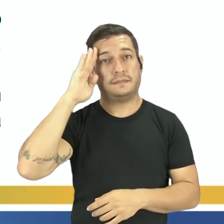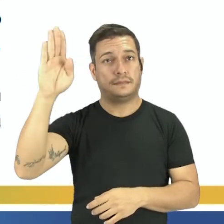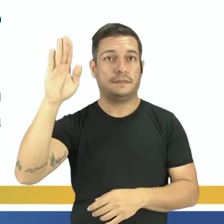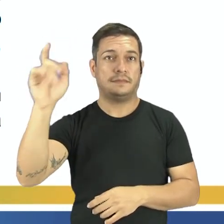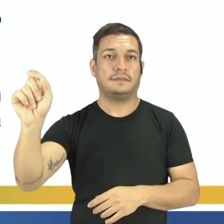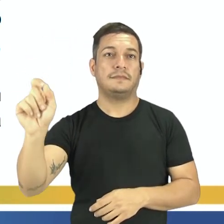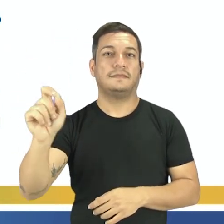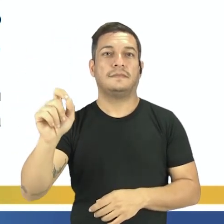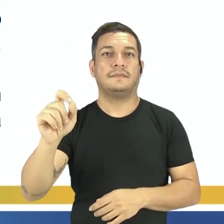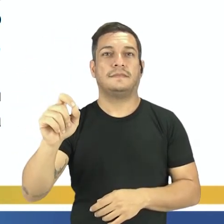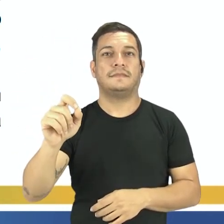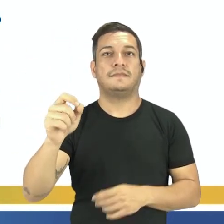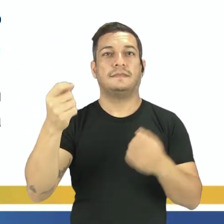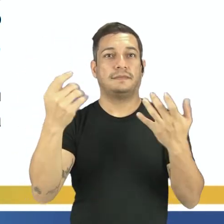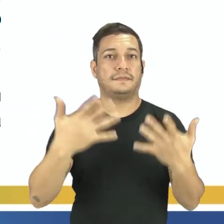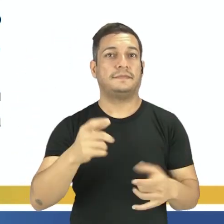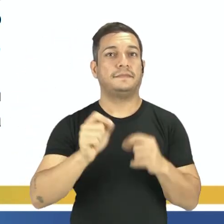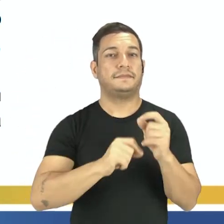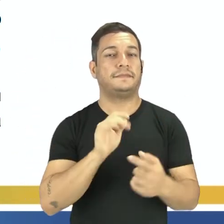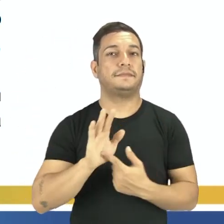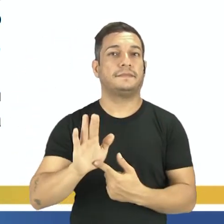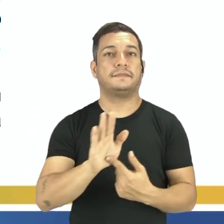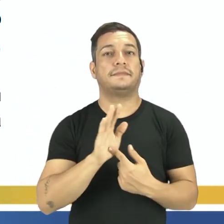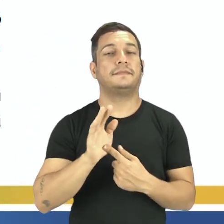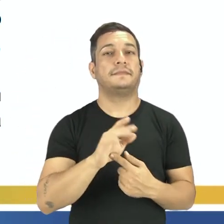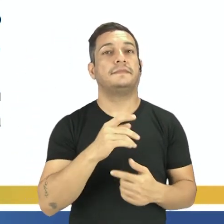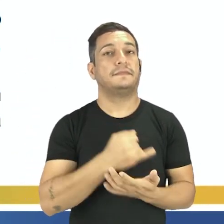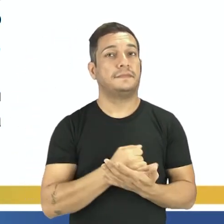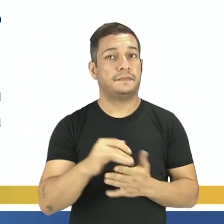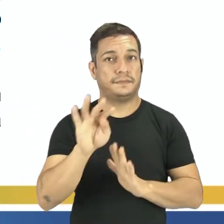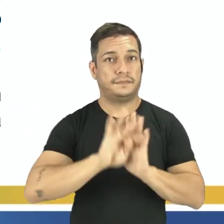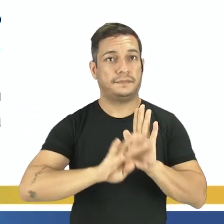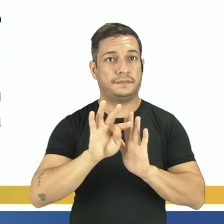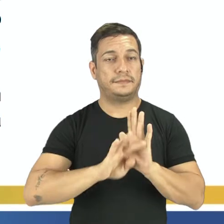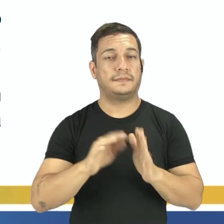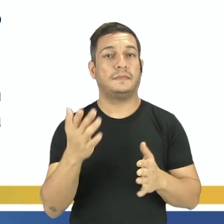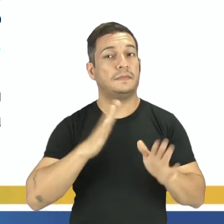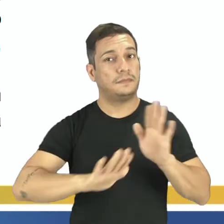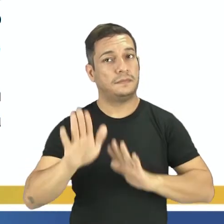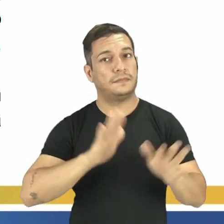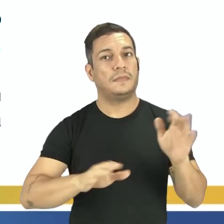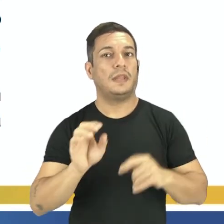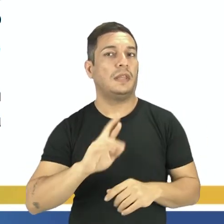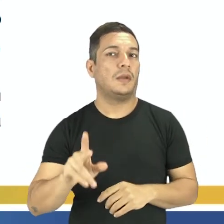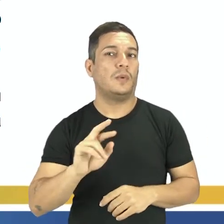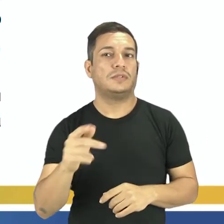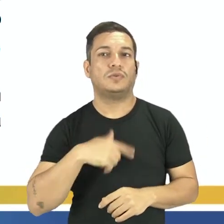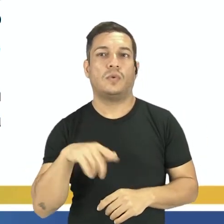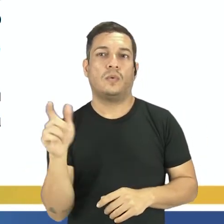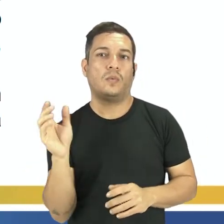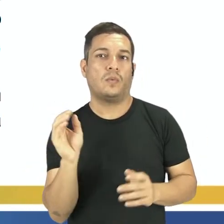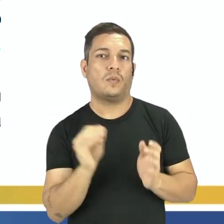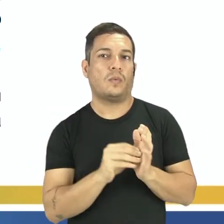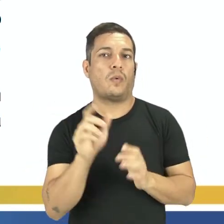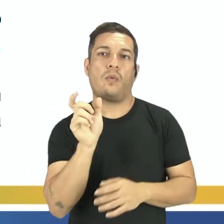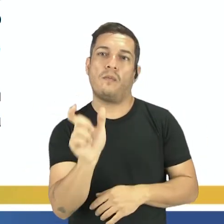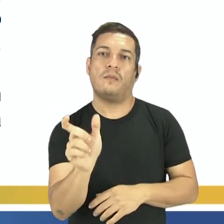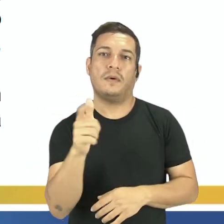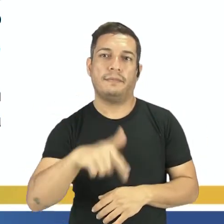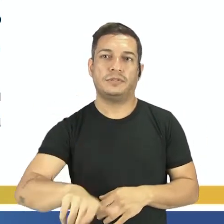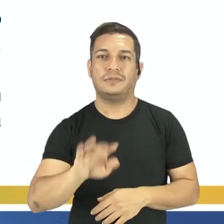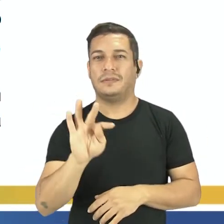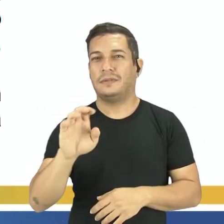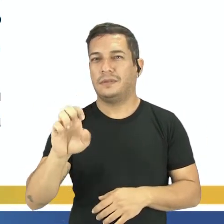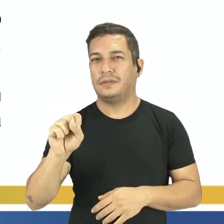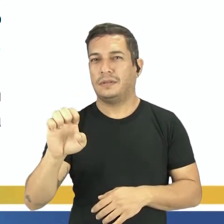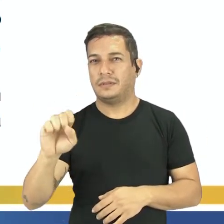seja, reforça a posição apresentada no início do texto. Só, gente, vamos ter cuidado, não é só repetir aquela tese, né? Não é